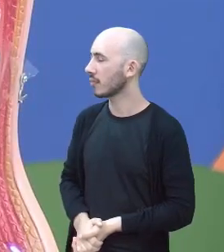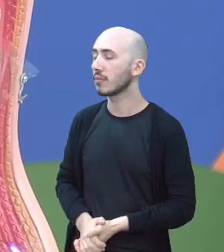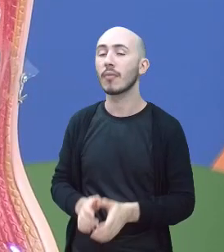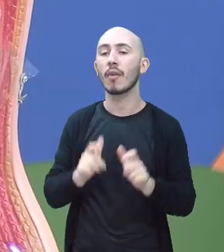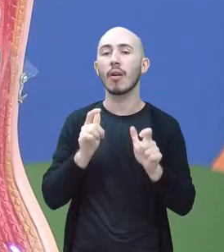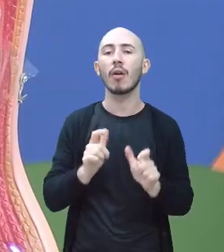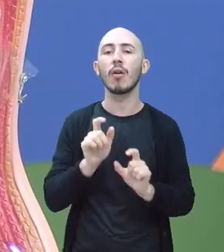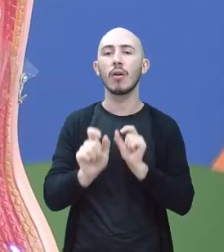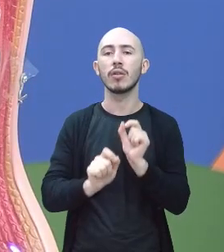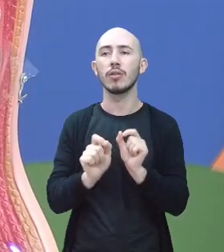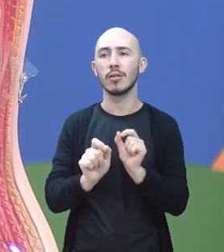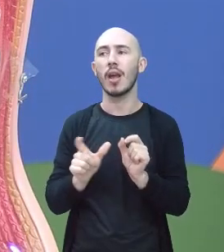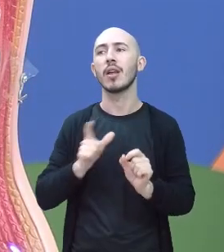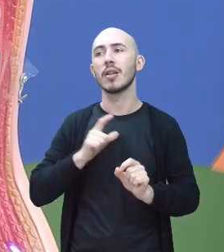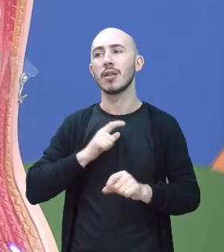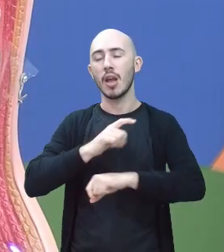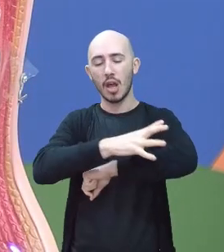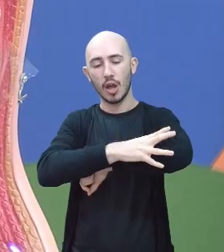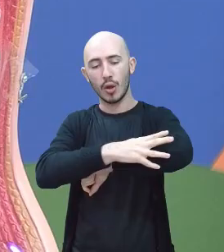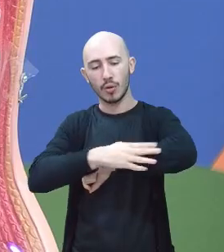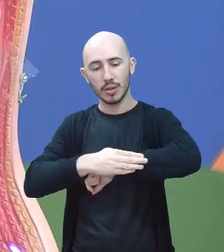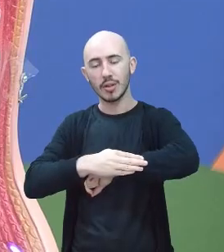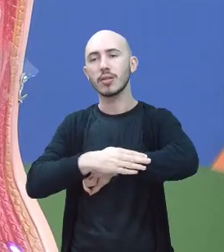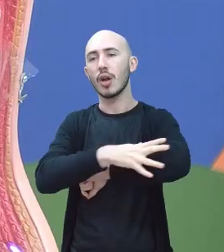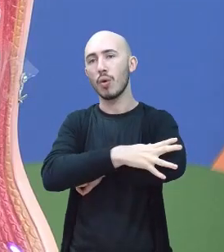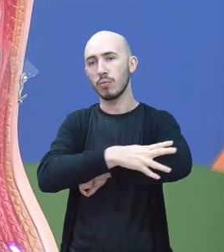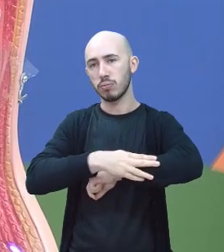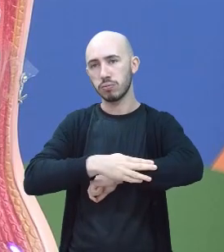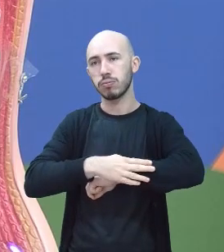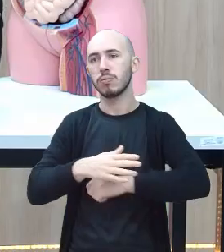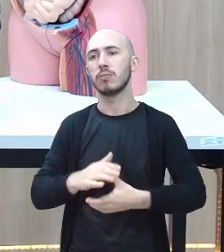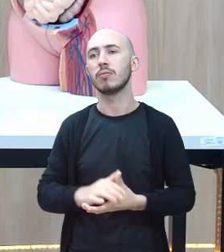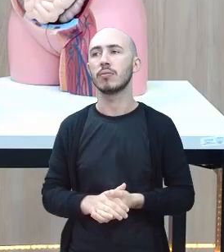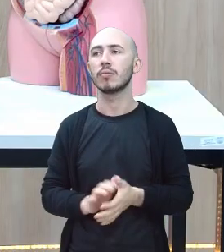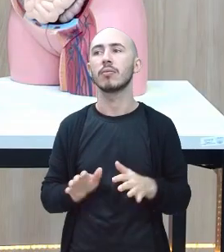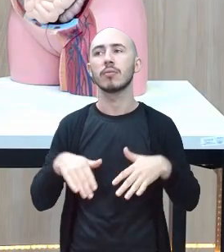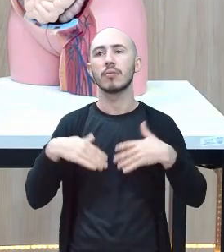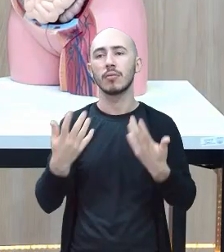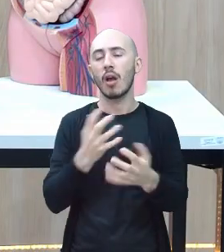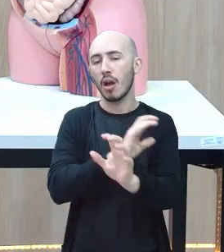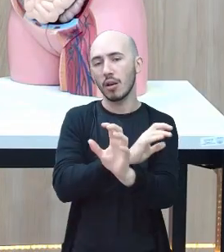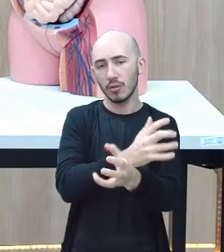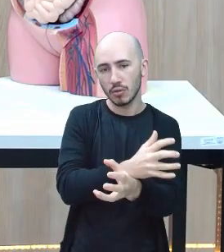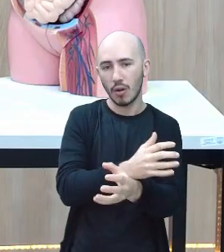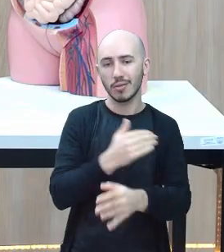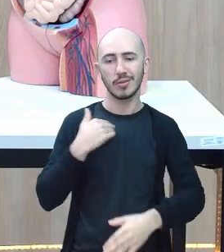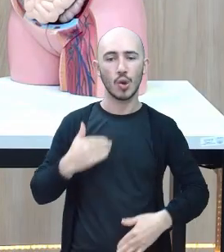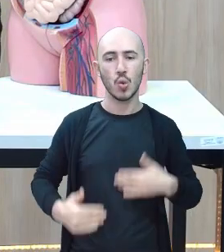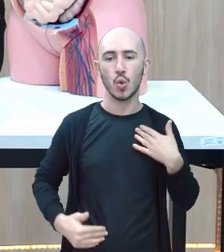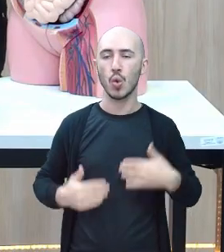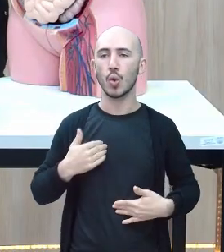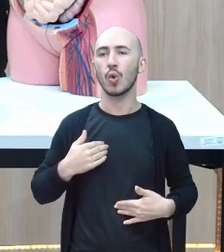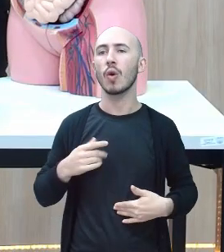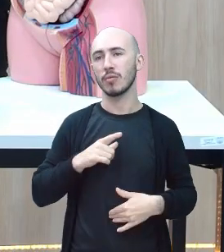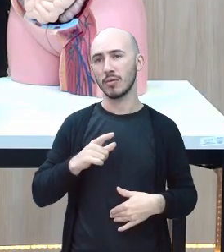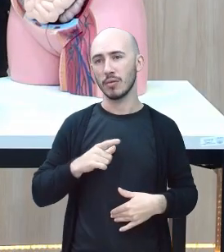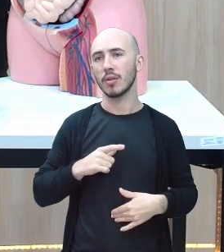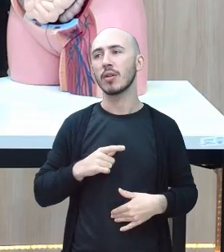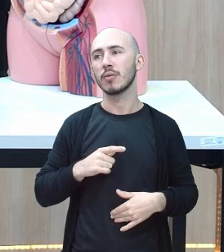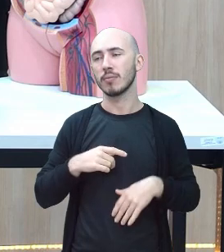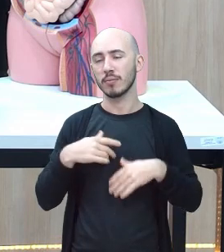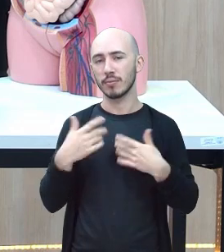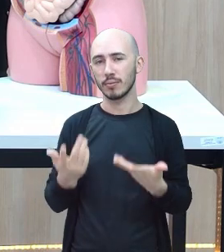fica o tecido muscular não estriado, tá certo? E o esqueleto, que fica o tecido